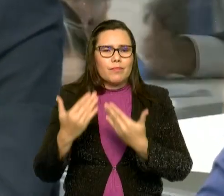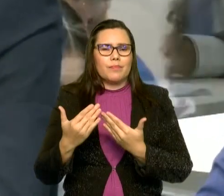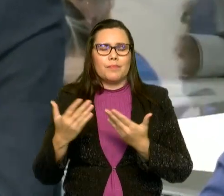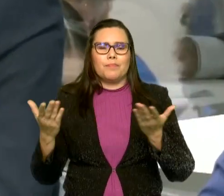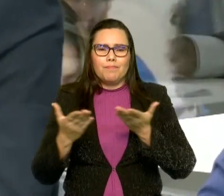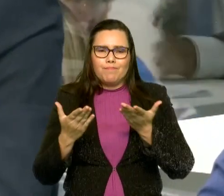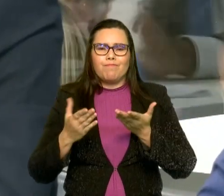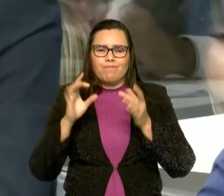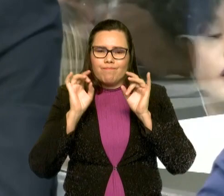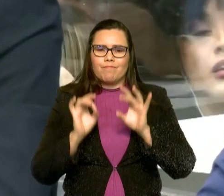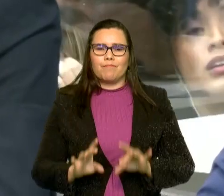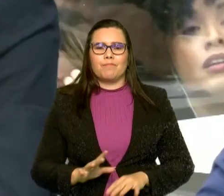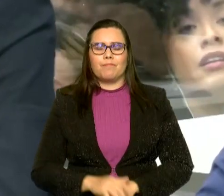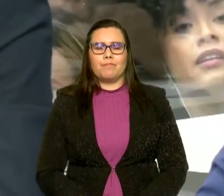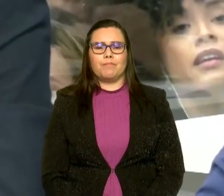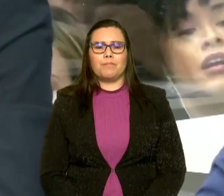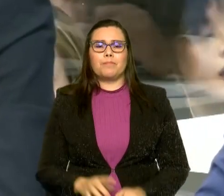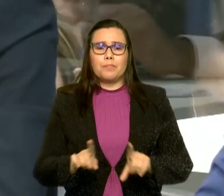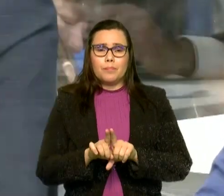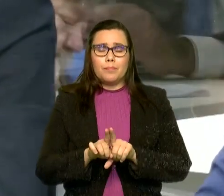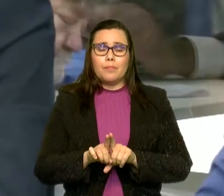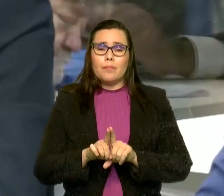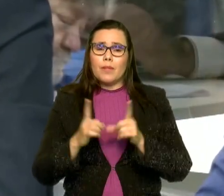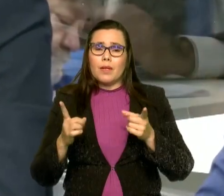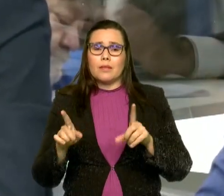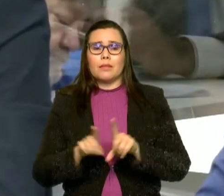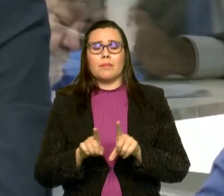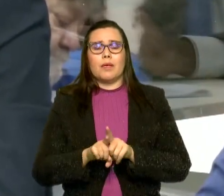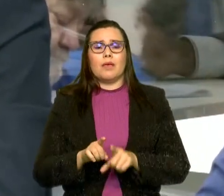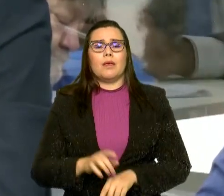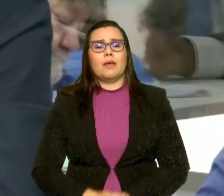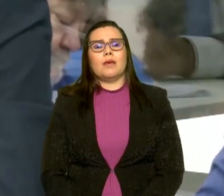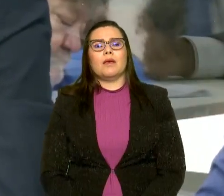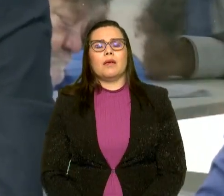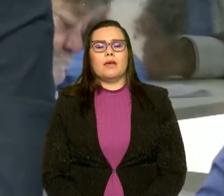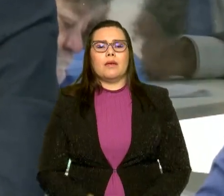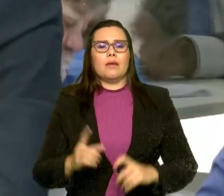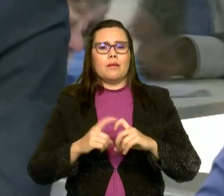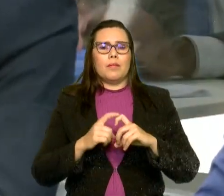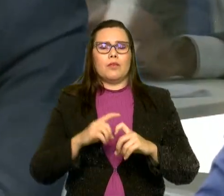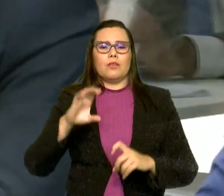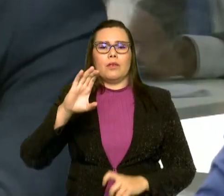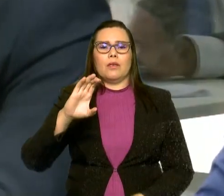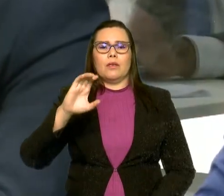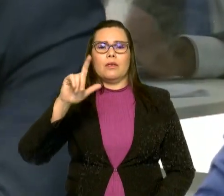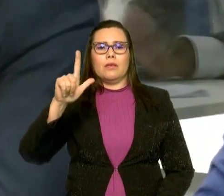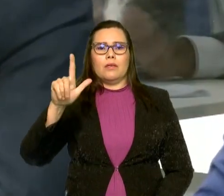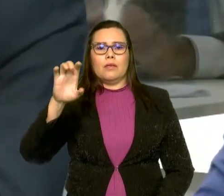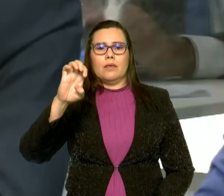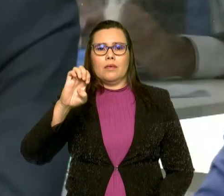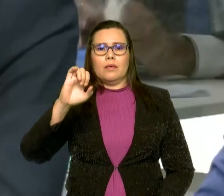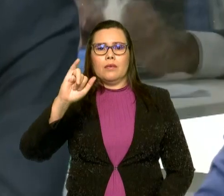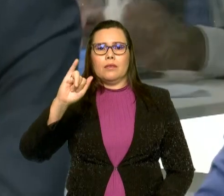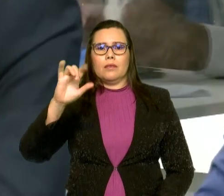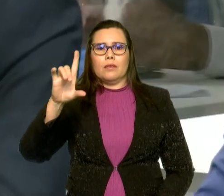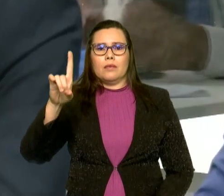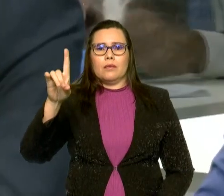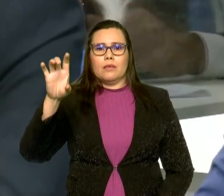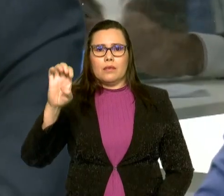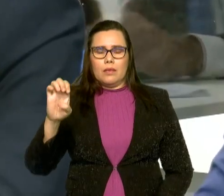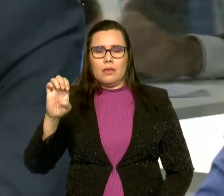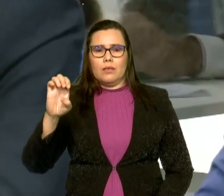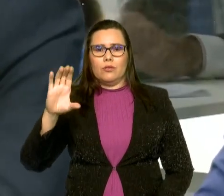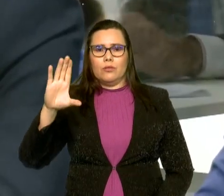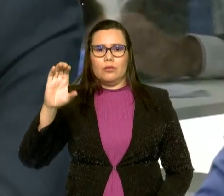senhora presidente, já que ela chegou, à doutora Cleide Coutinho. A doutora Cleide, eu tenho ela no coração, como